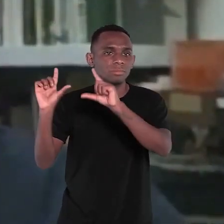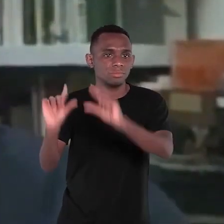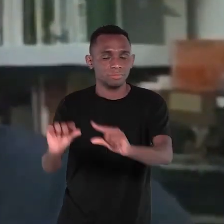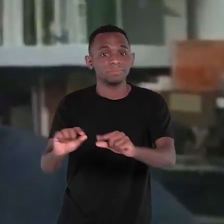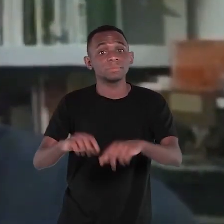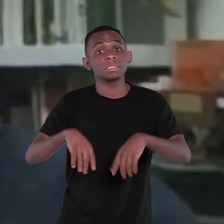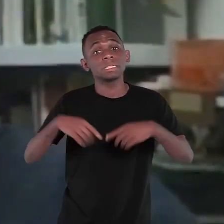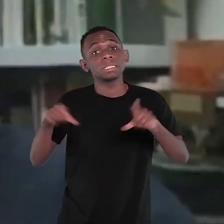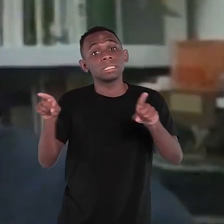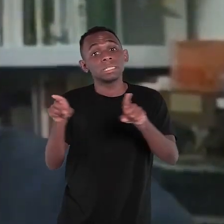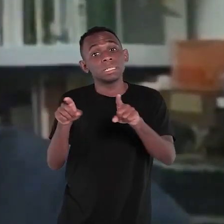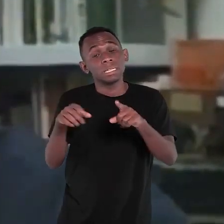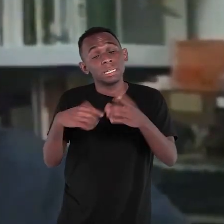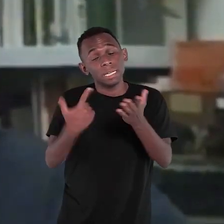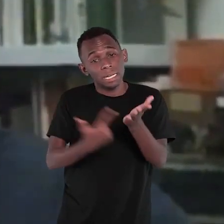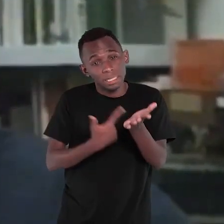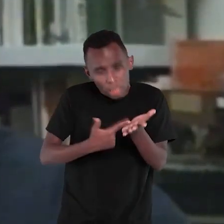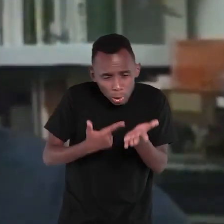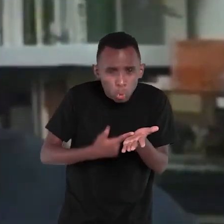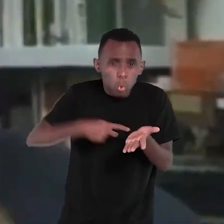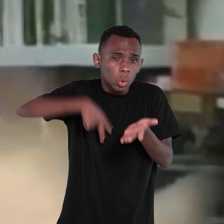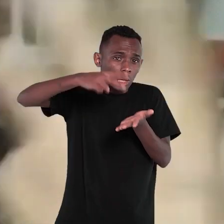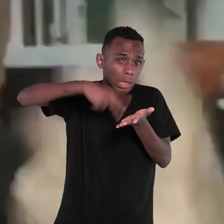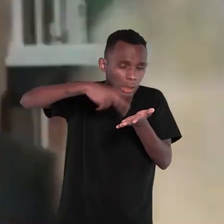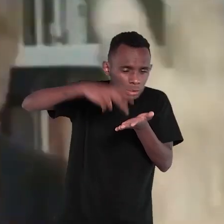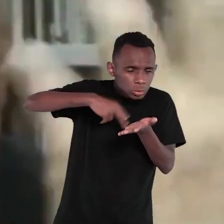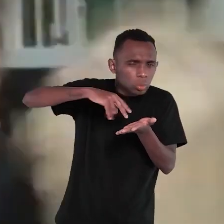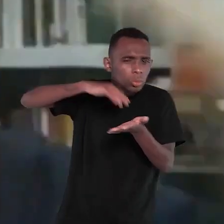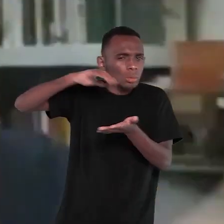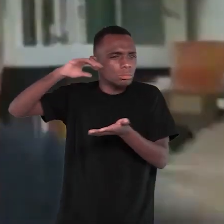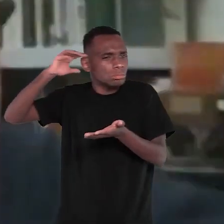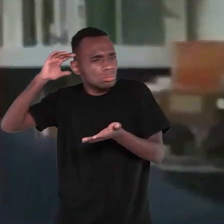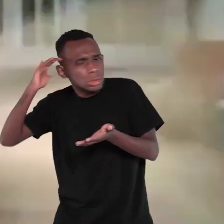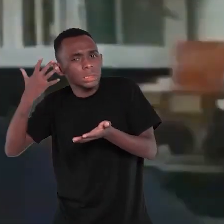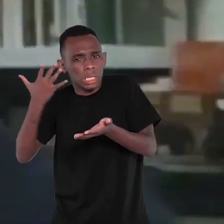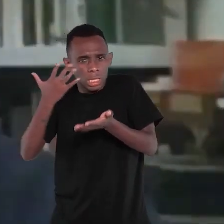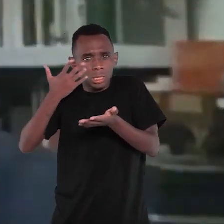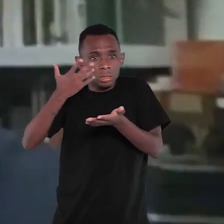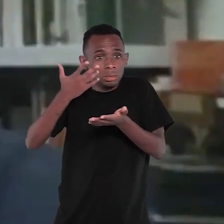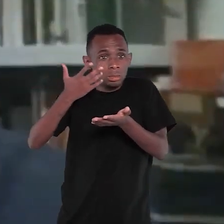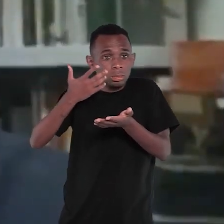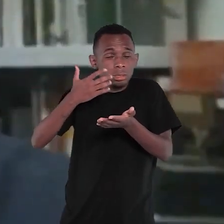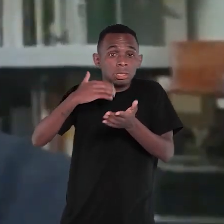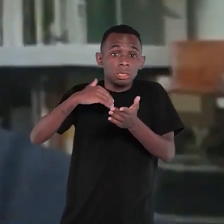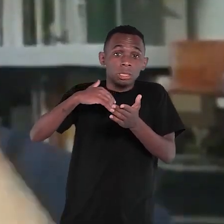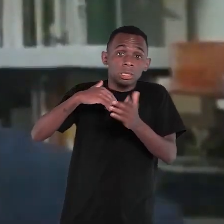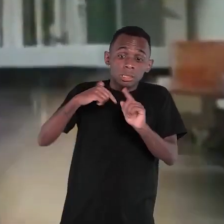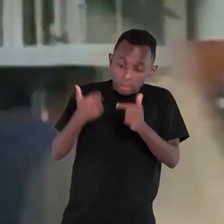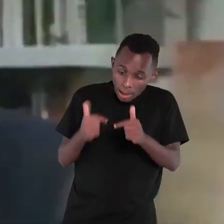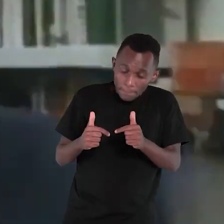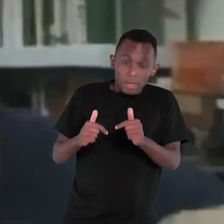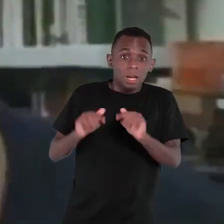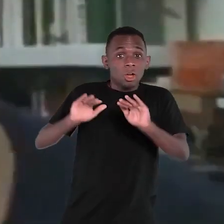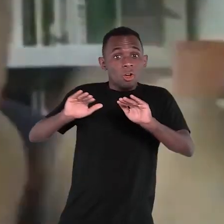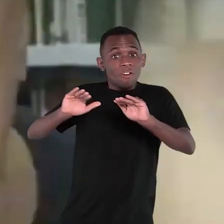Né? E a literatura, e a leitura, e a audição da literatura oral trabalha justamente muito